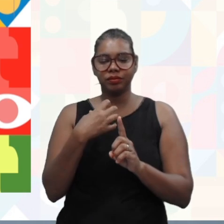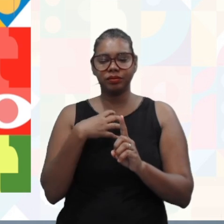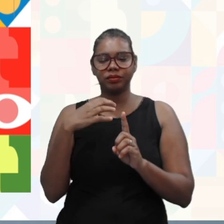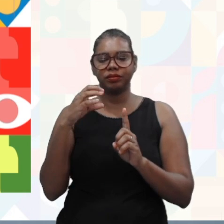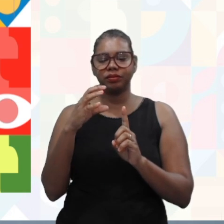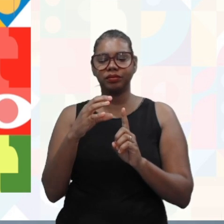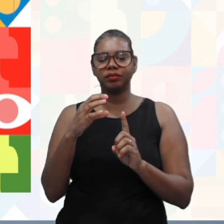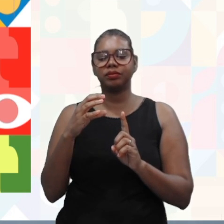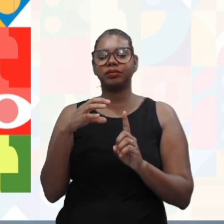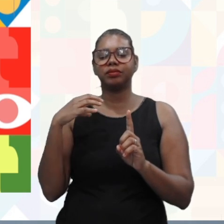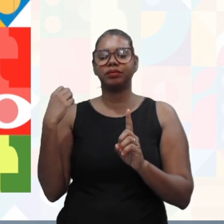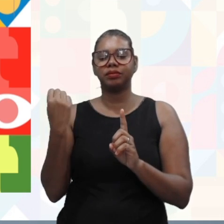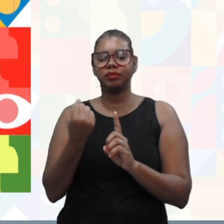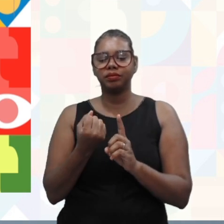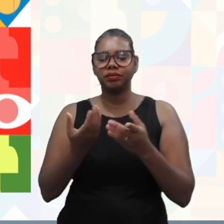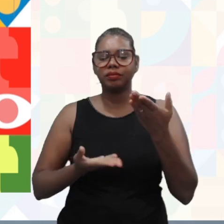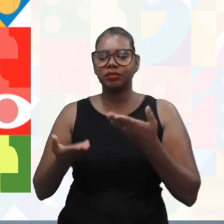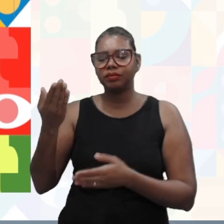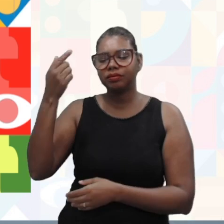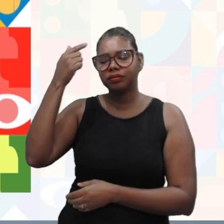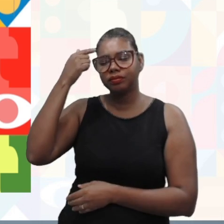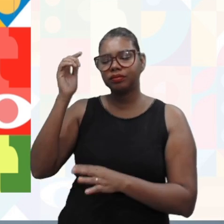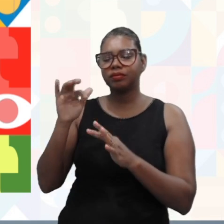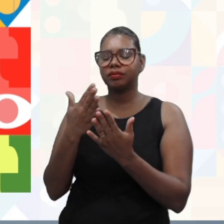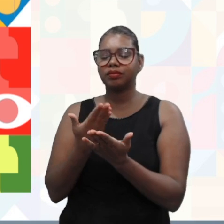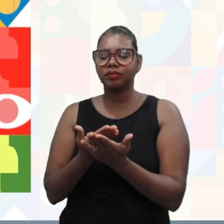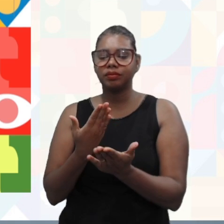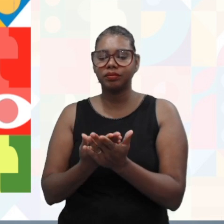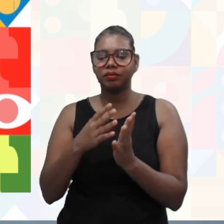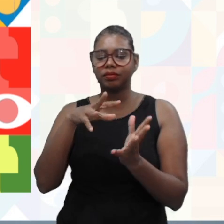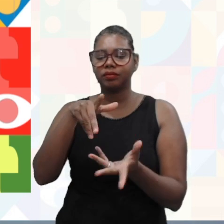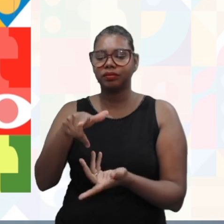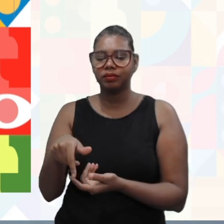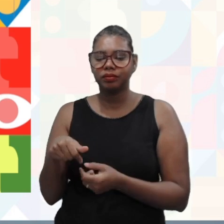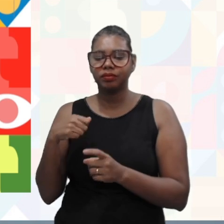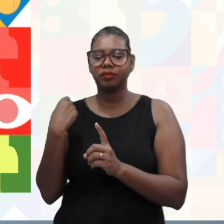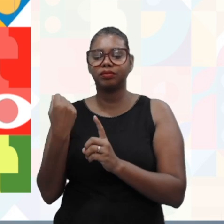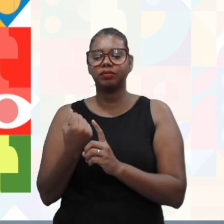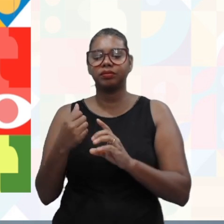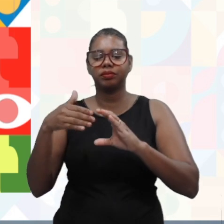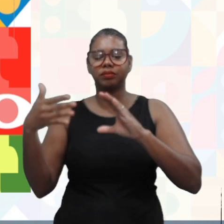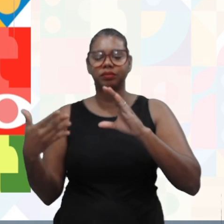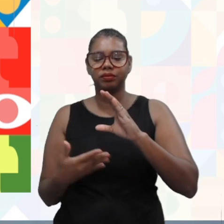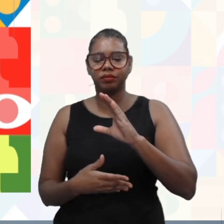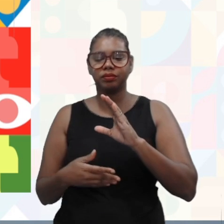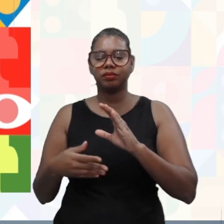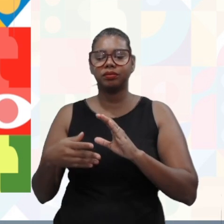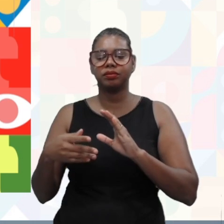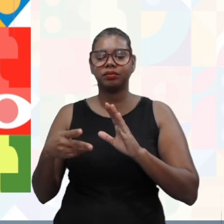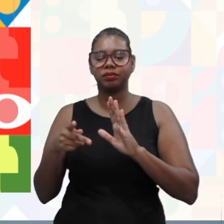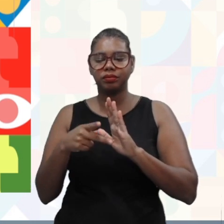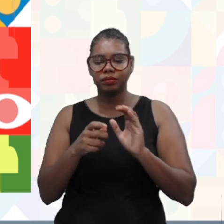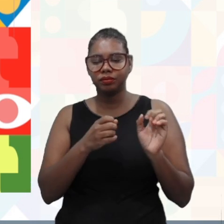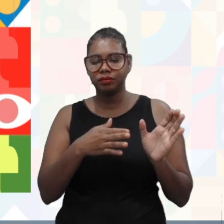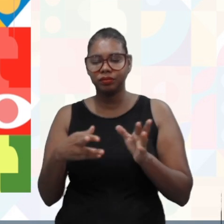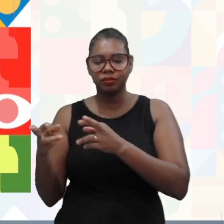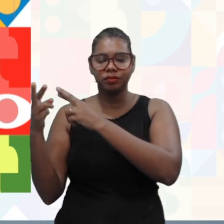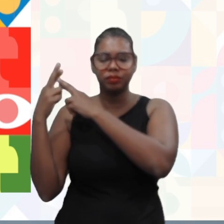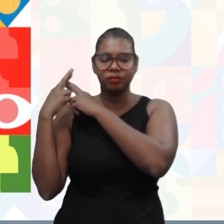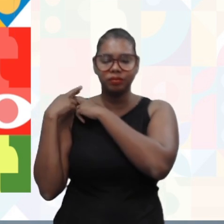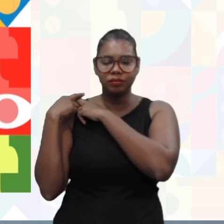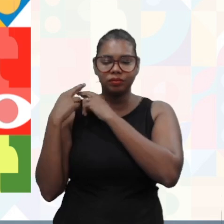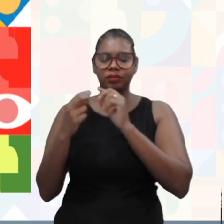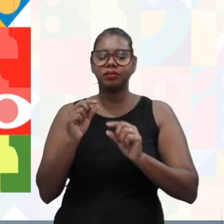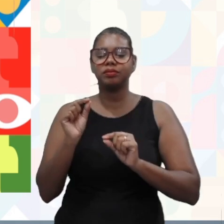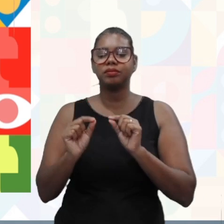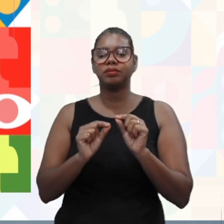a escola como esse mundo social que tem características próprias, mas que também carrega a